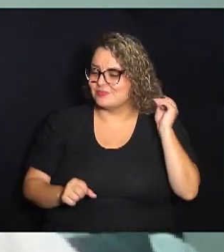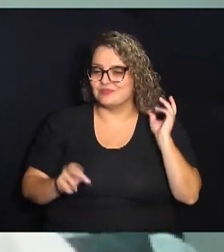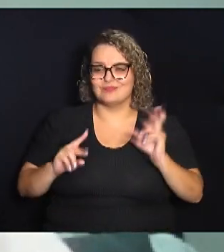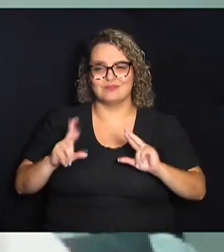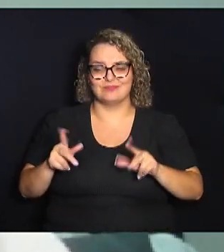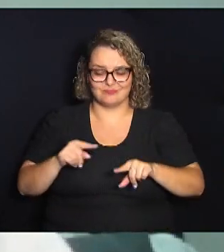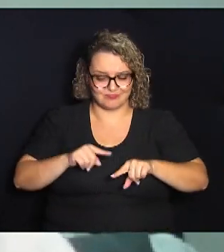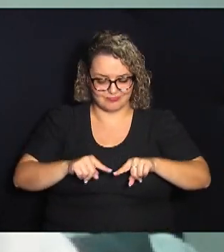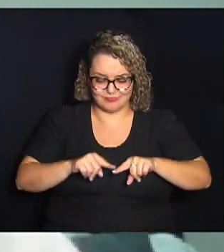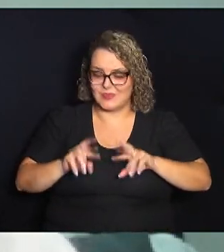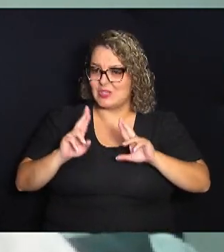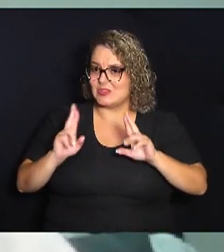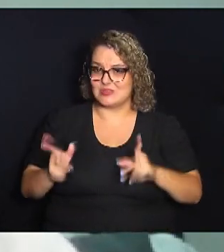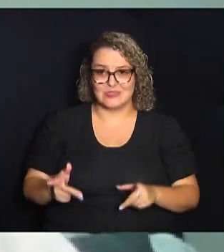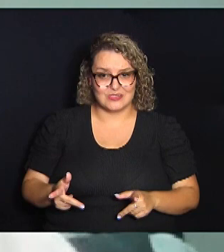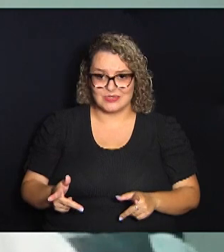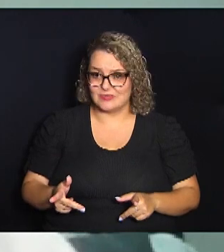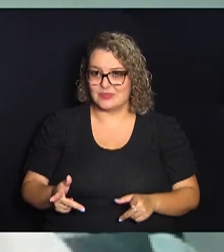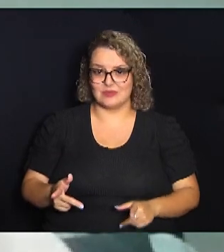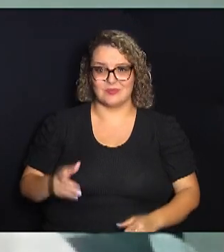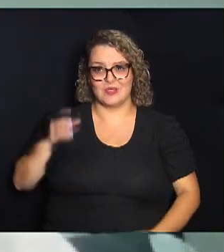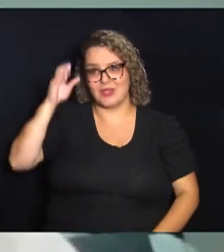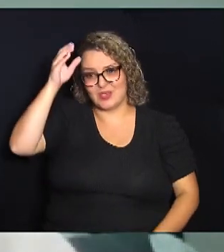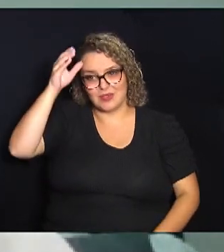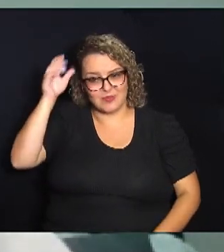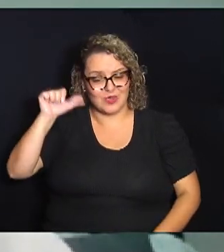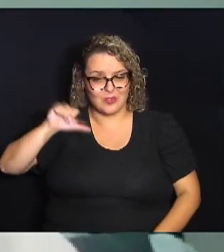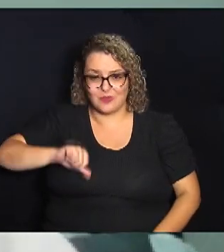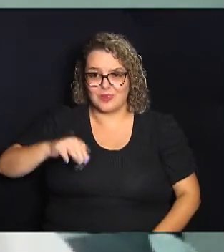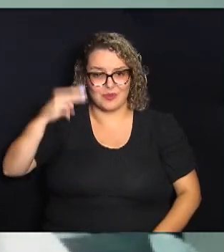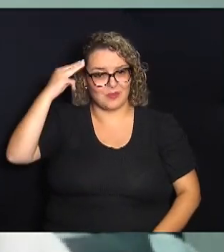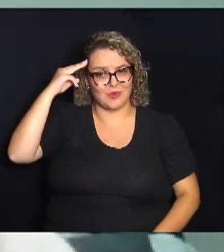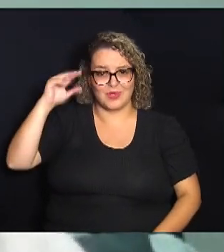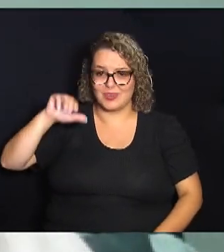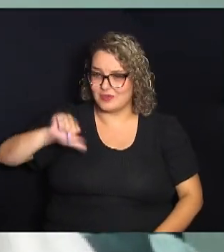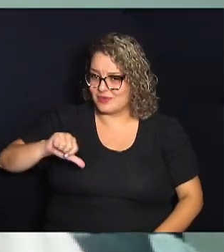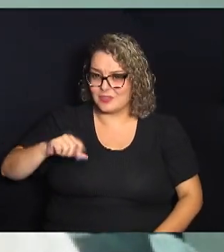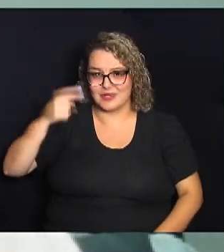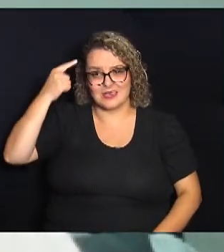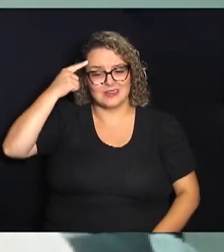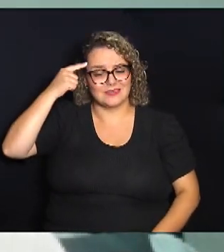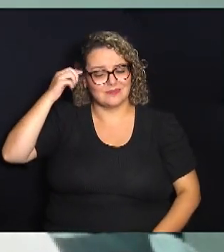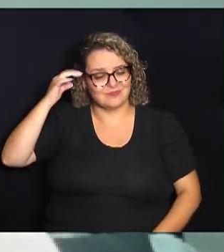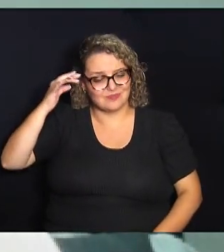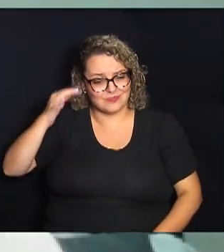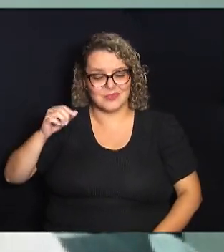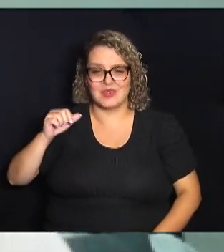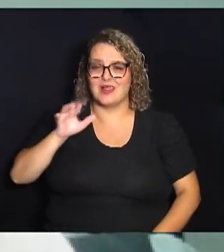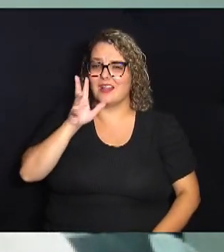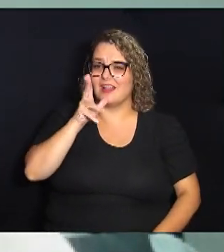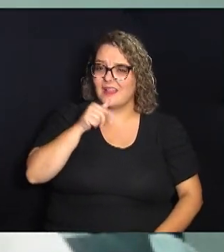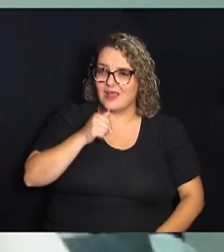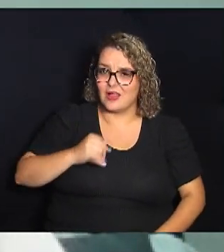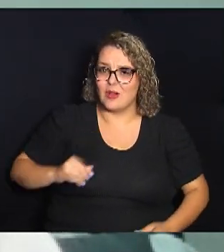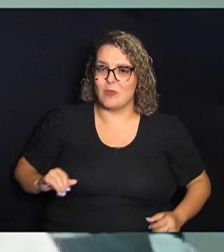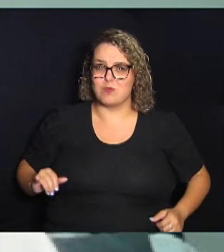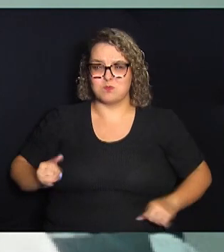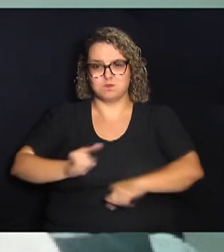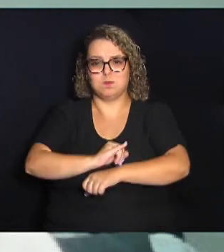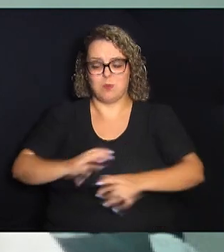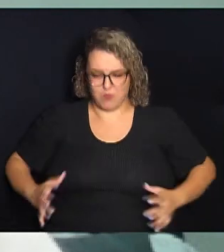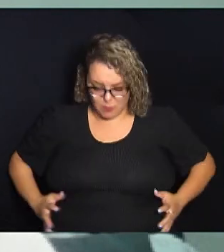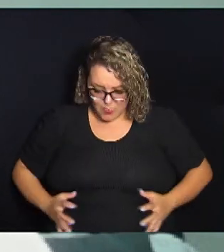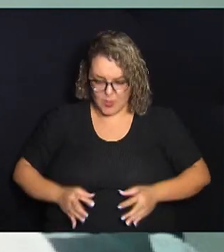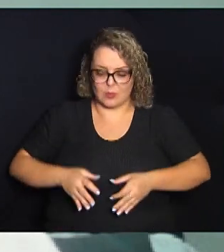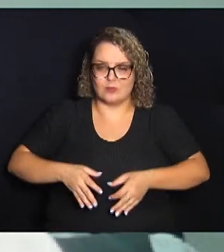unha diferente, a cognição ruim, a memória ruim, raciocínio lento, aumento de gordura abdominal, vagina